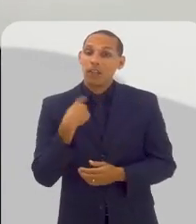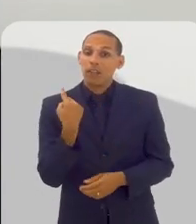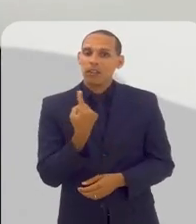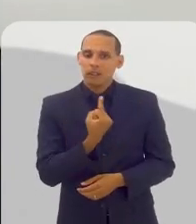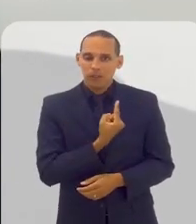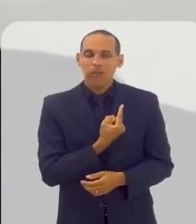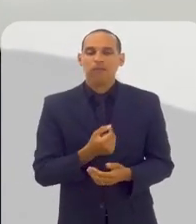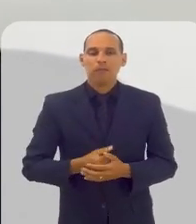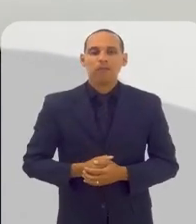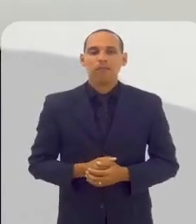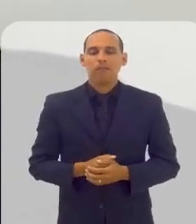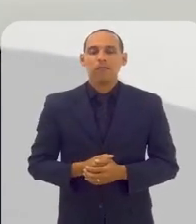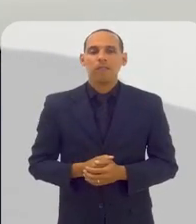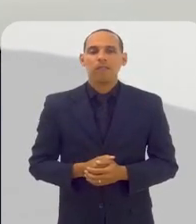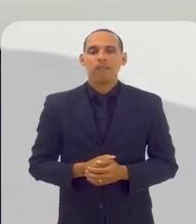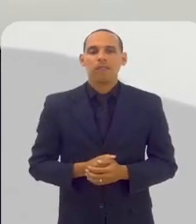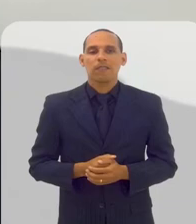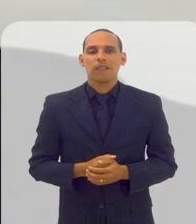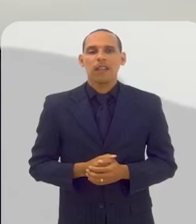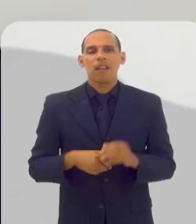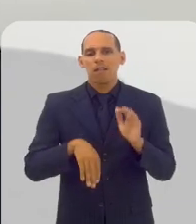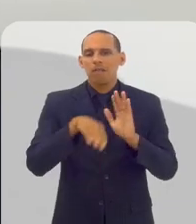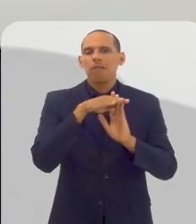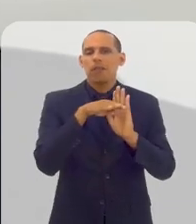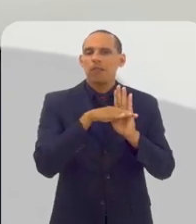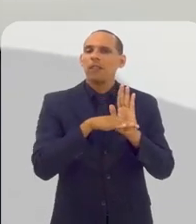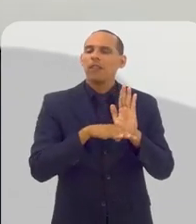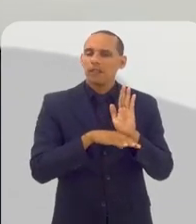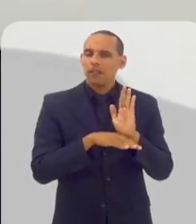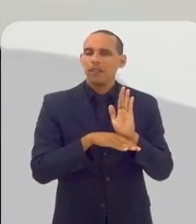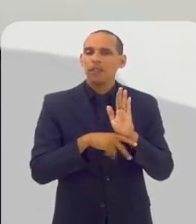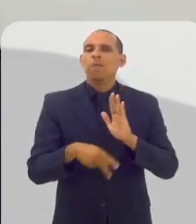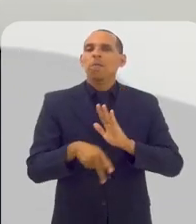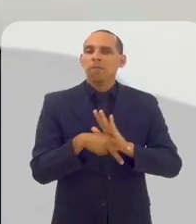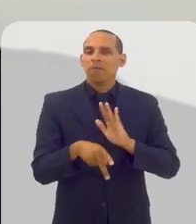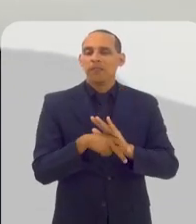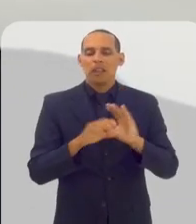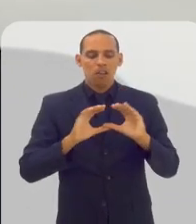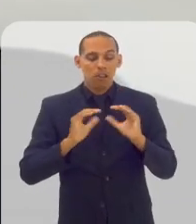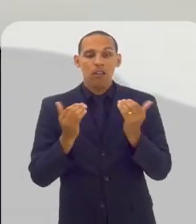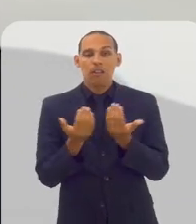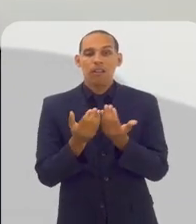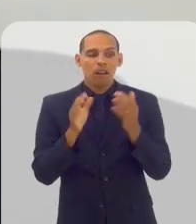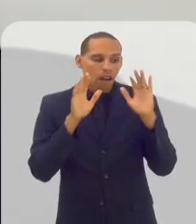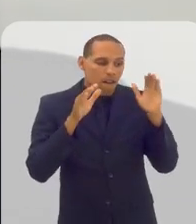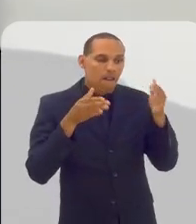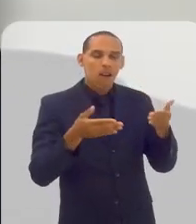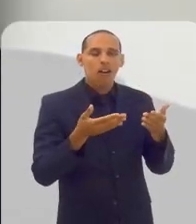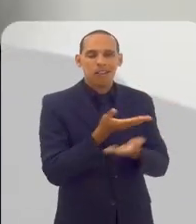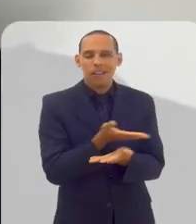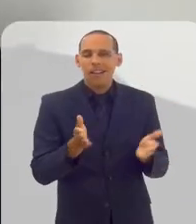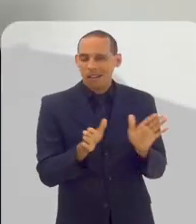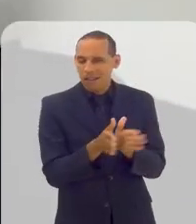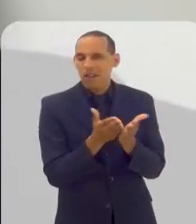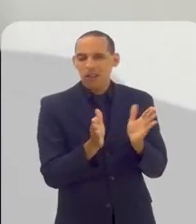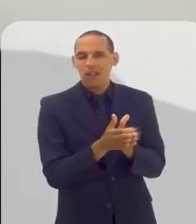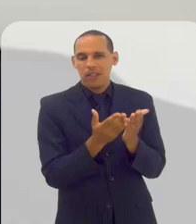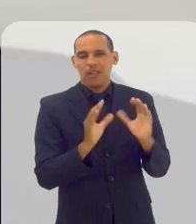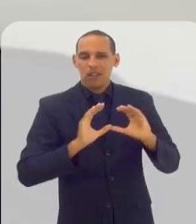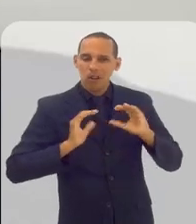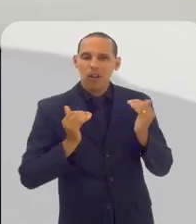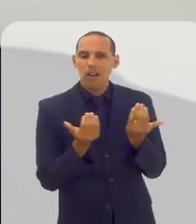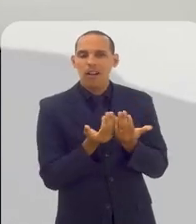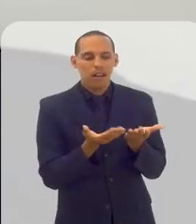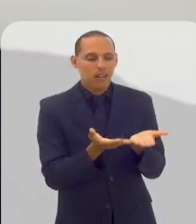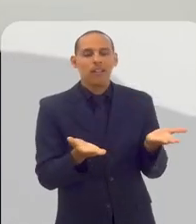então nós temos uma grande um grande programa voltado para as comunidades as comunidades carentes